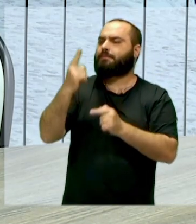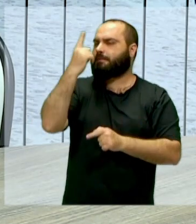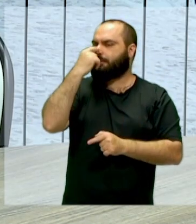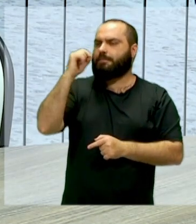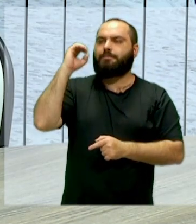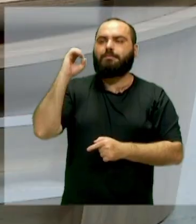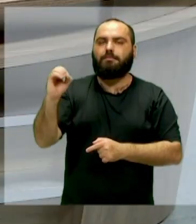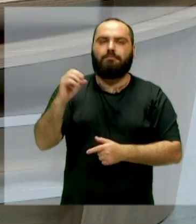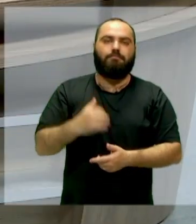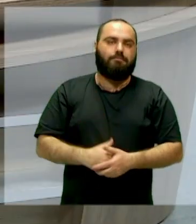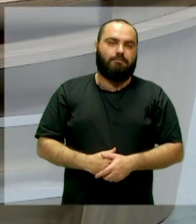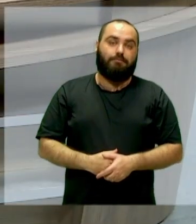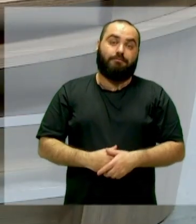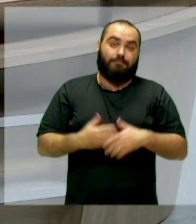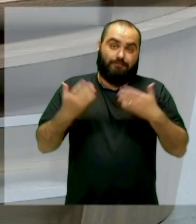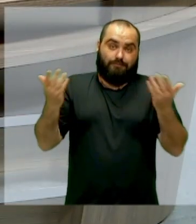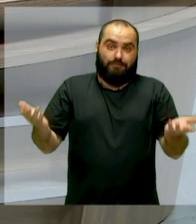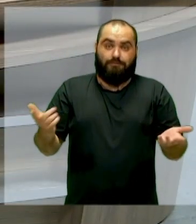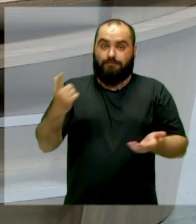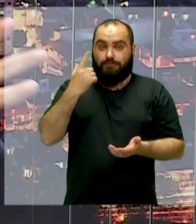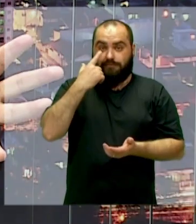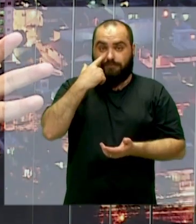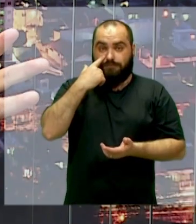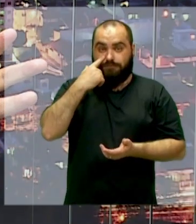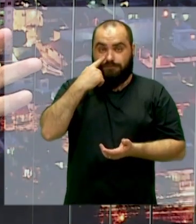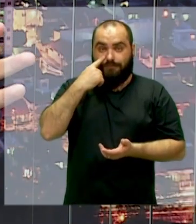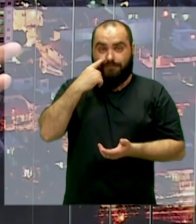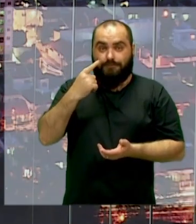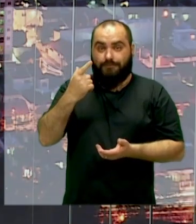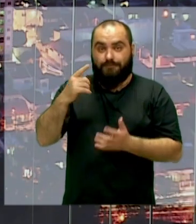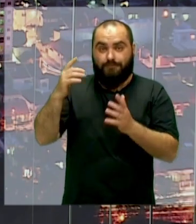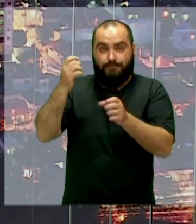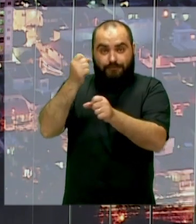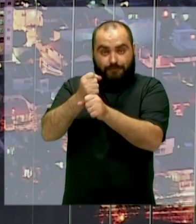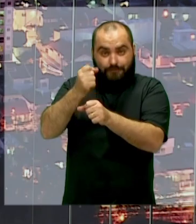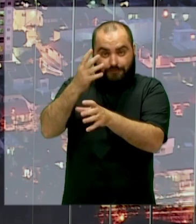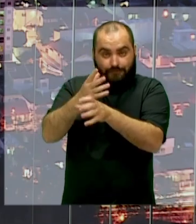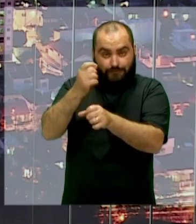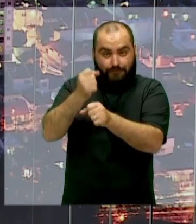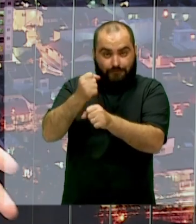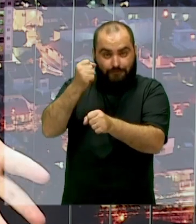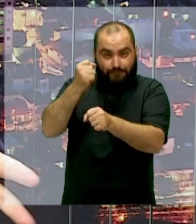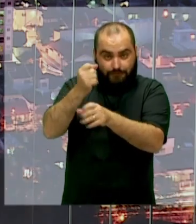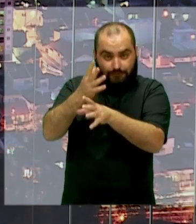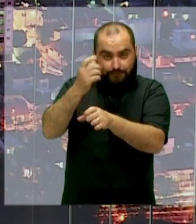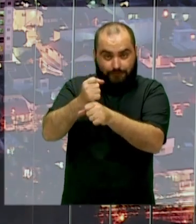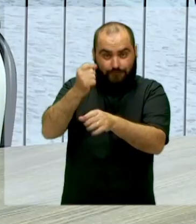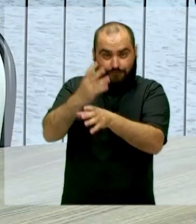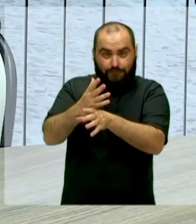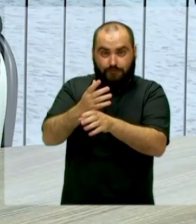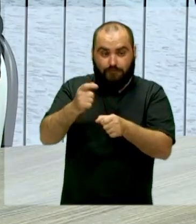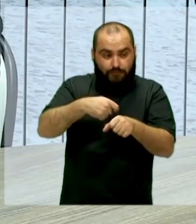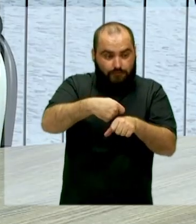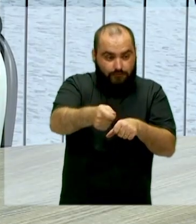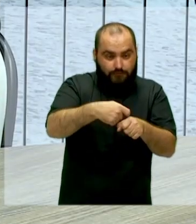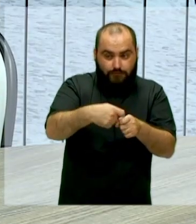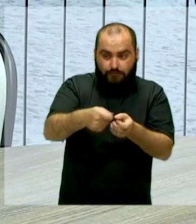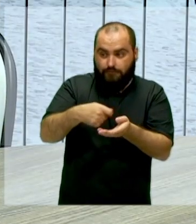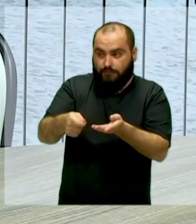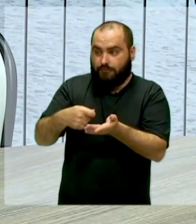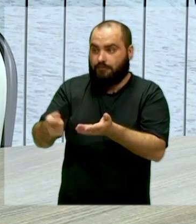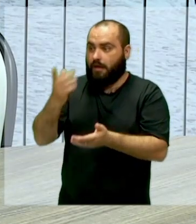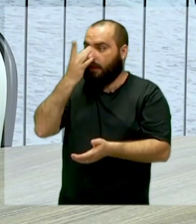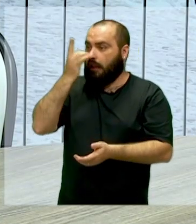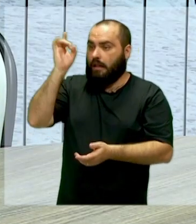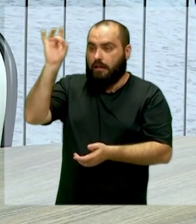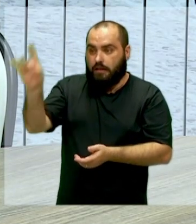ó ó o desperdício por exemplo com casca de batata exato a gente é rico em nutriente a gente tem aí né como eu